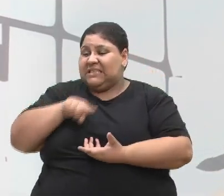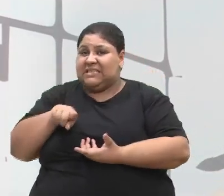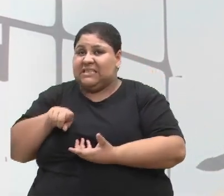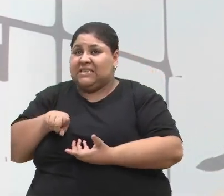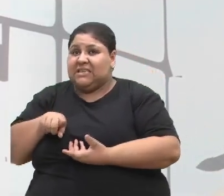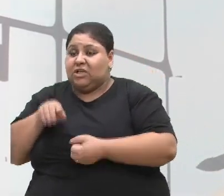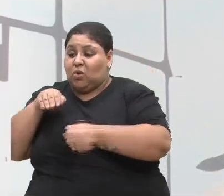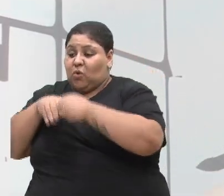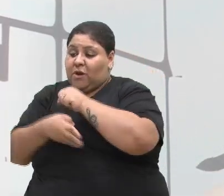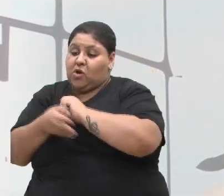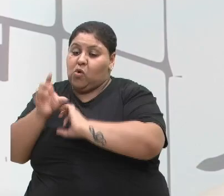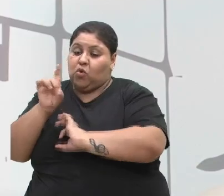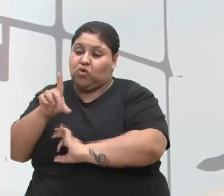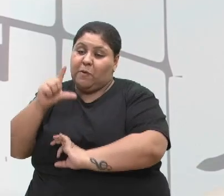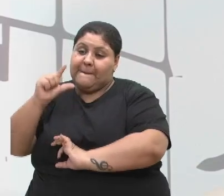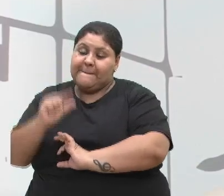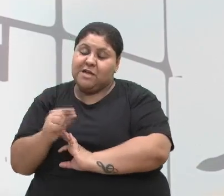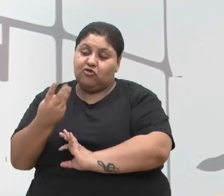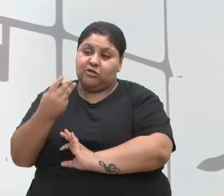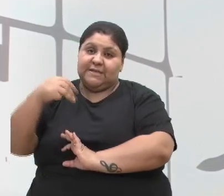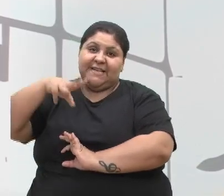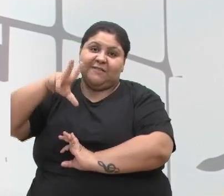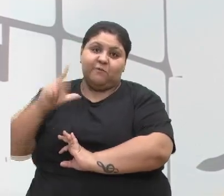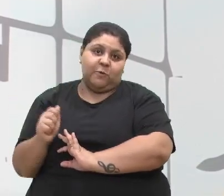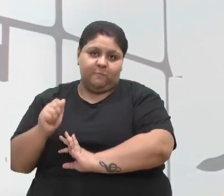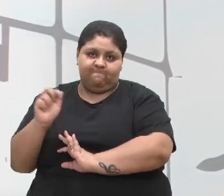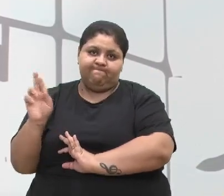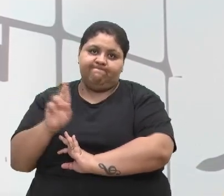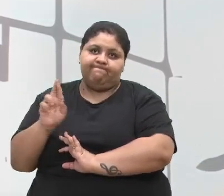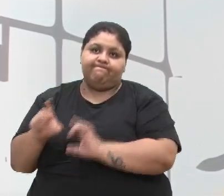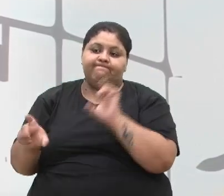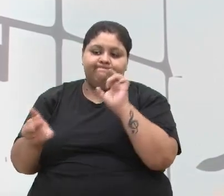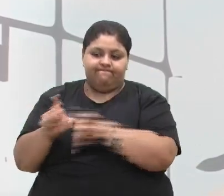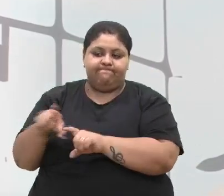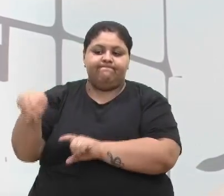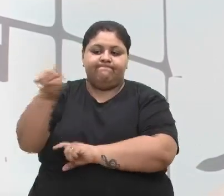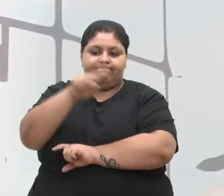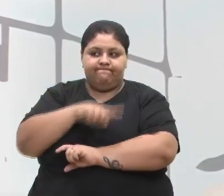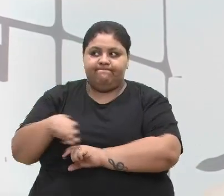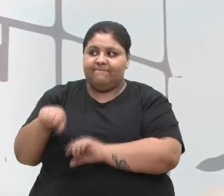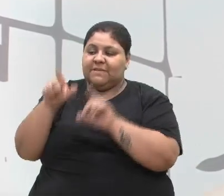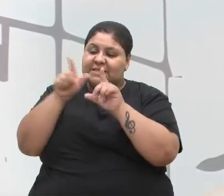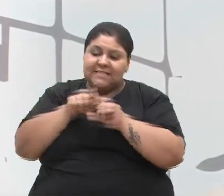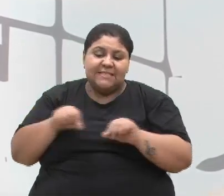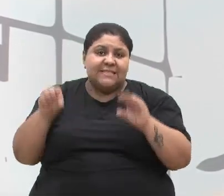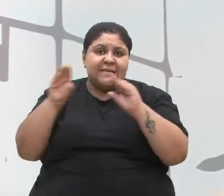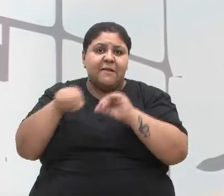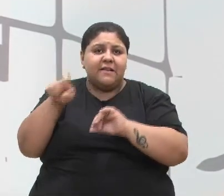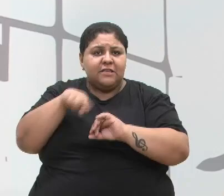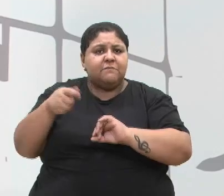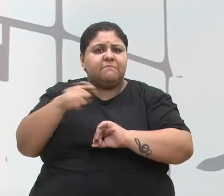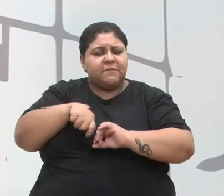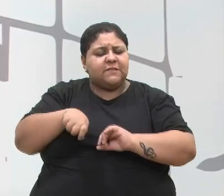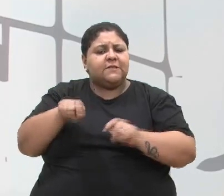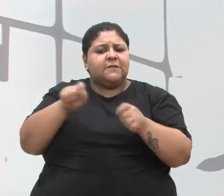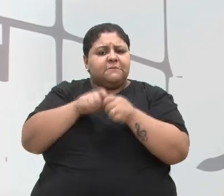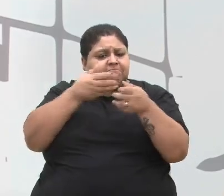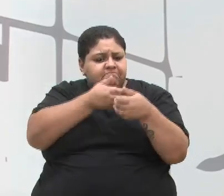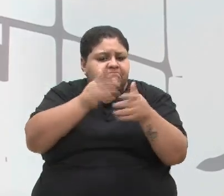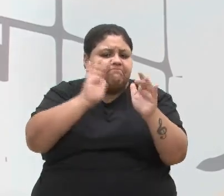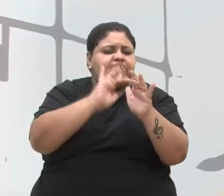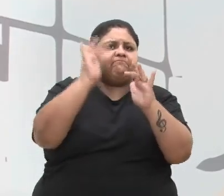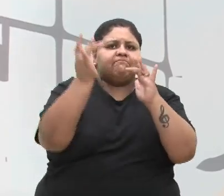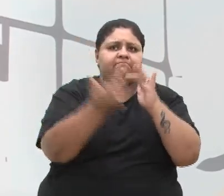na cidade menos de 3 milhões. Isso depende de nós, é algo muito, muito simples e a gente precisa fazer. Então, nos acompanhem nas redes